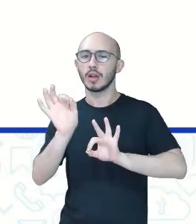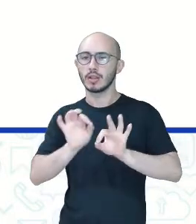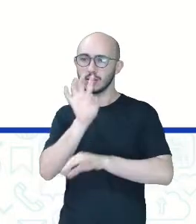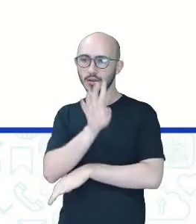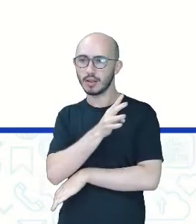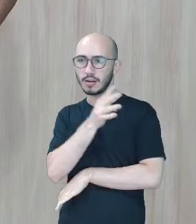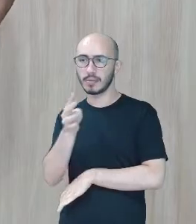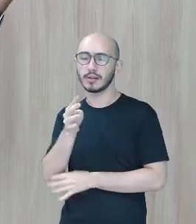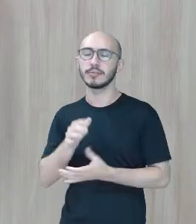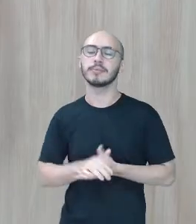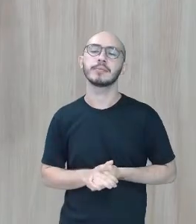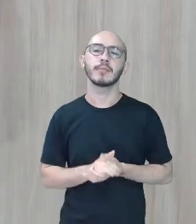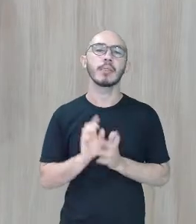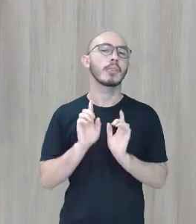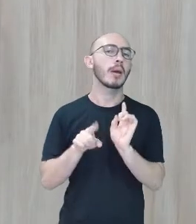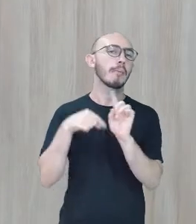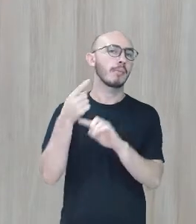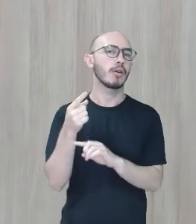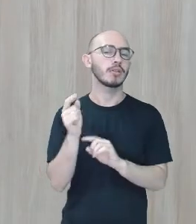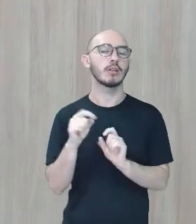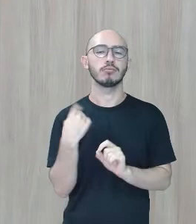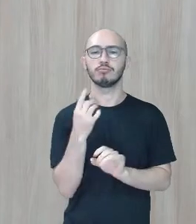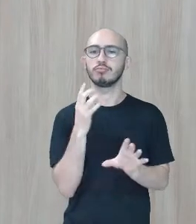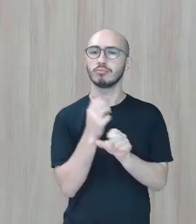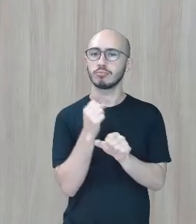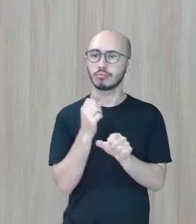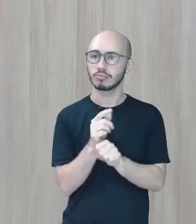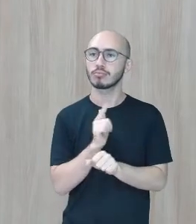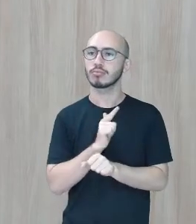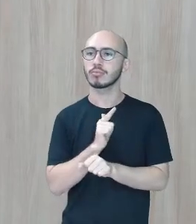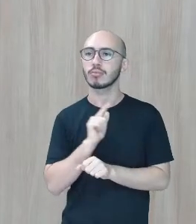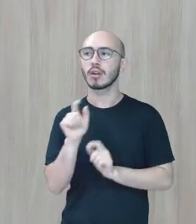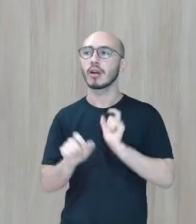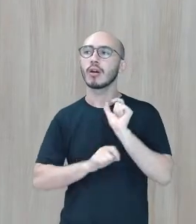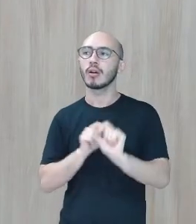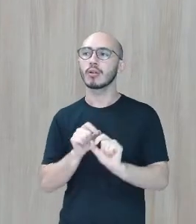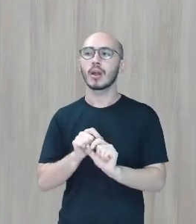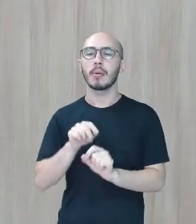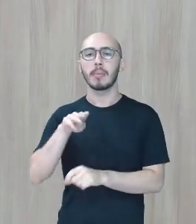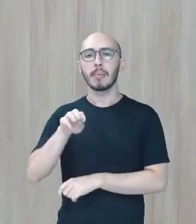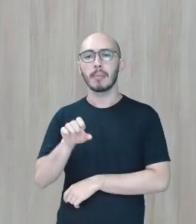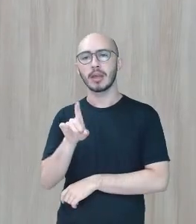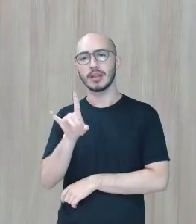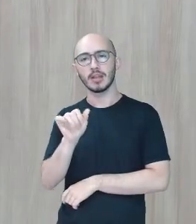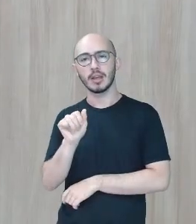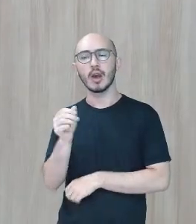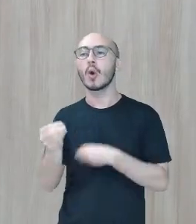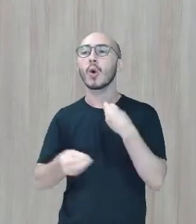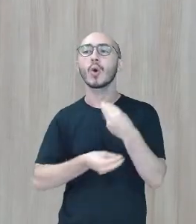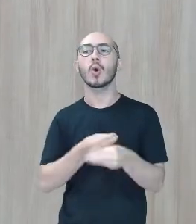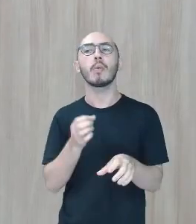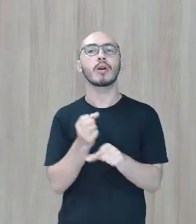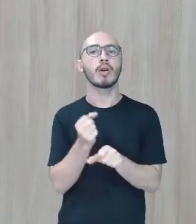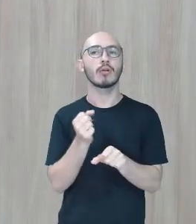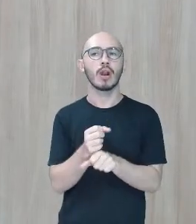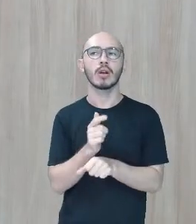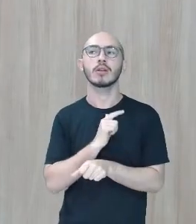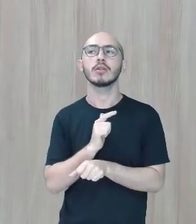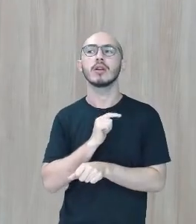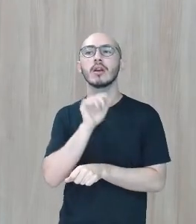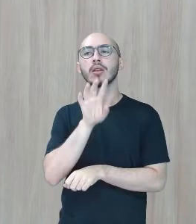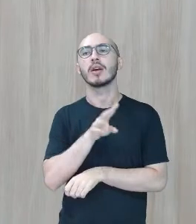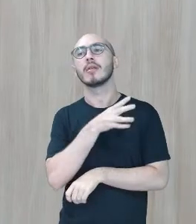tabela, certo? Depois a gente calcula aí a média. A gente viu que para calcular a média em forma de uma